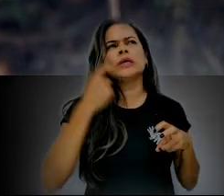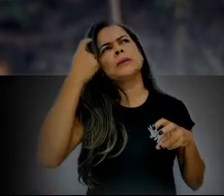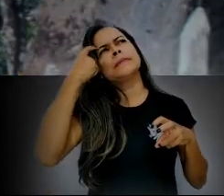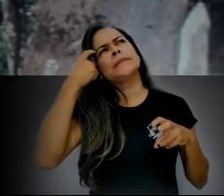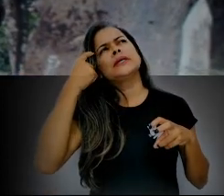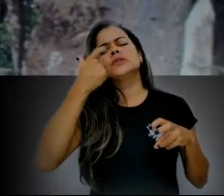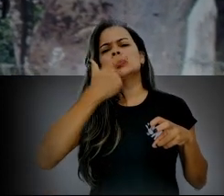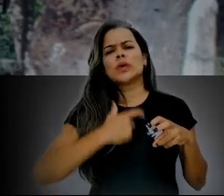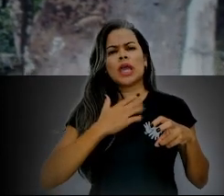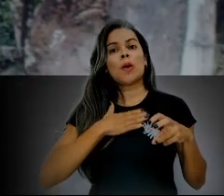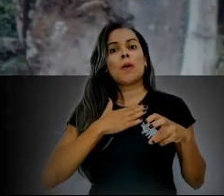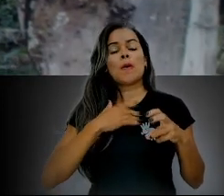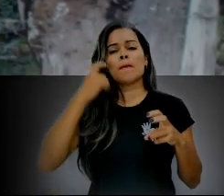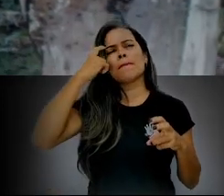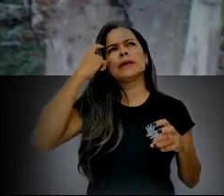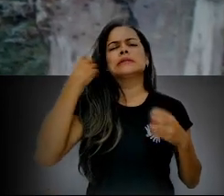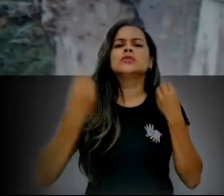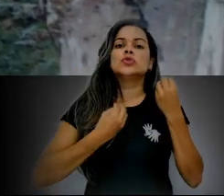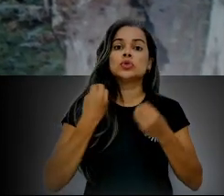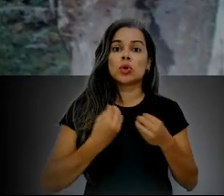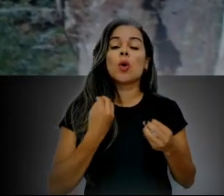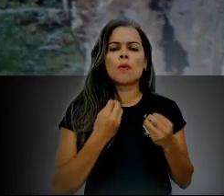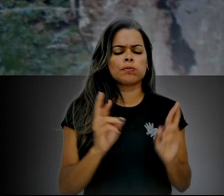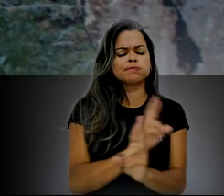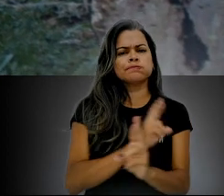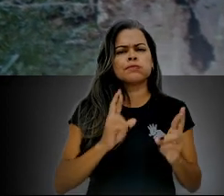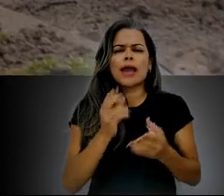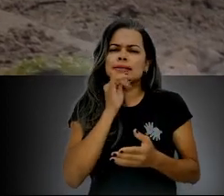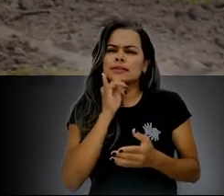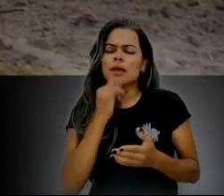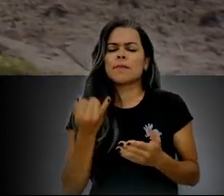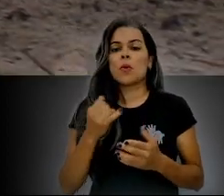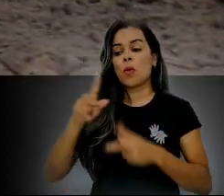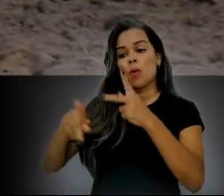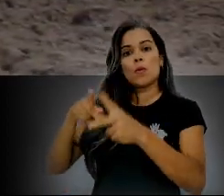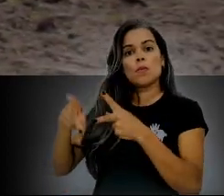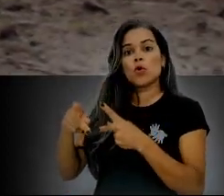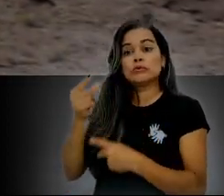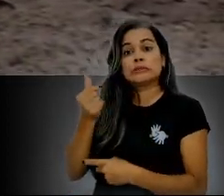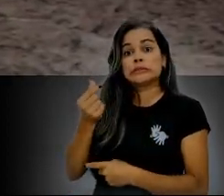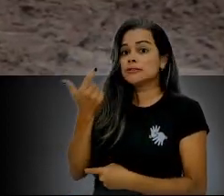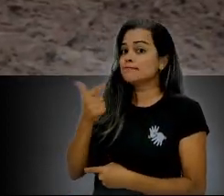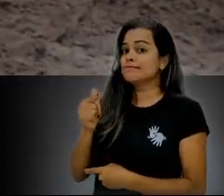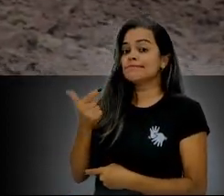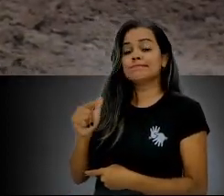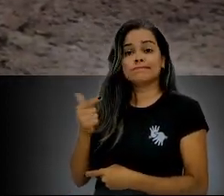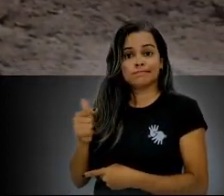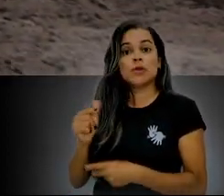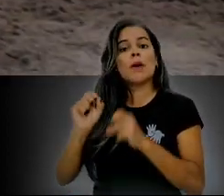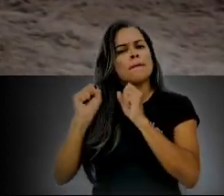eu penso nela no sentido de trazer uma proposta de sistema auto-regulável apresenta as populações que não tem muito poder